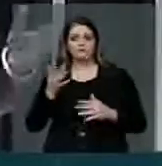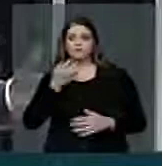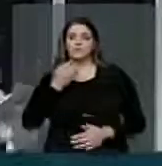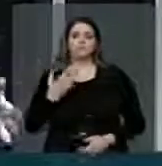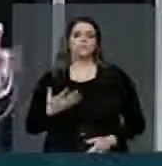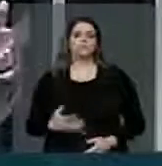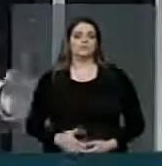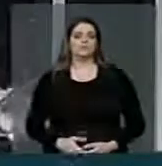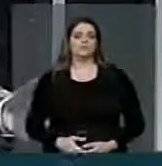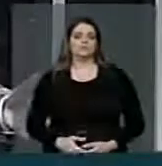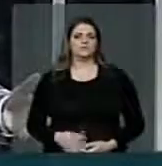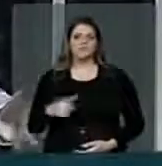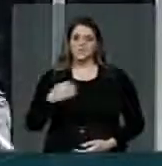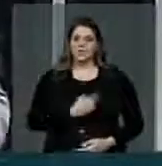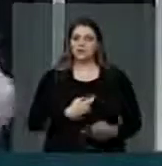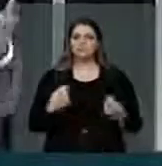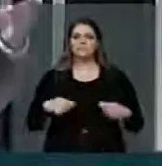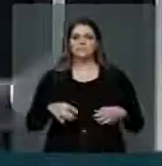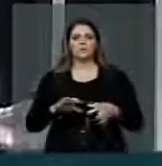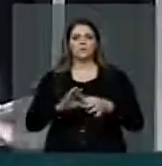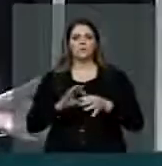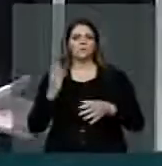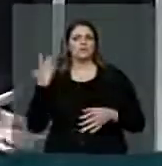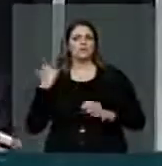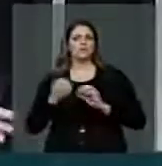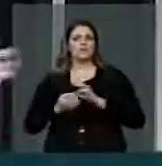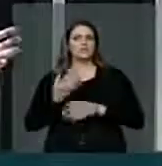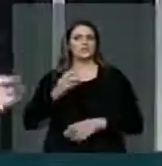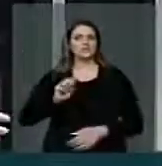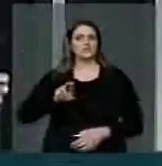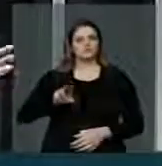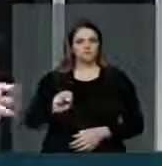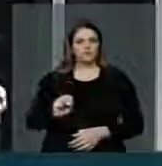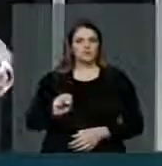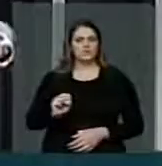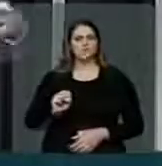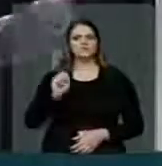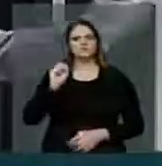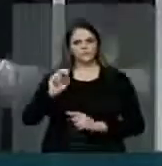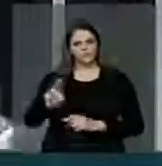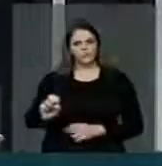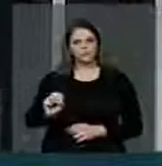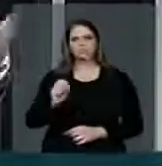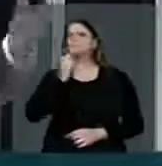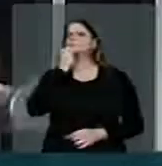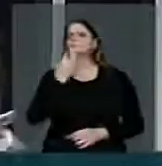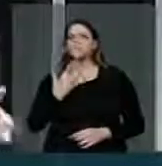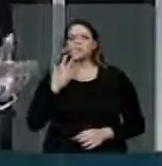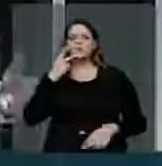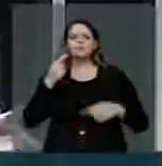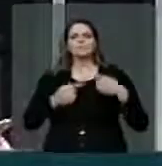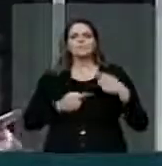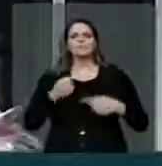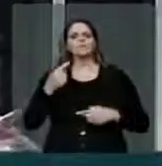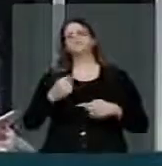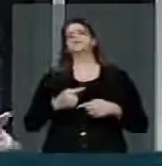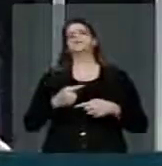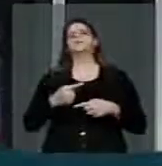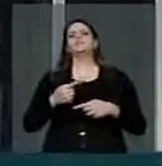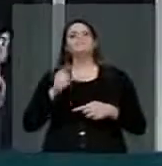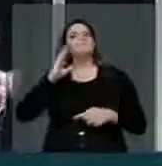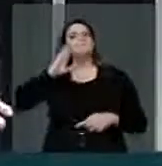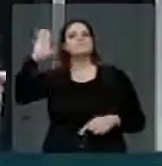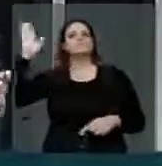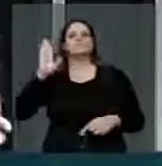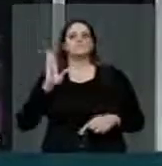mesma forma que nos unimos para fazer o SUS, e entendemos que o SUS é uma política que vai além das ideologias partidárias,